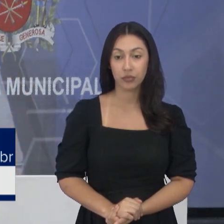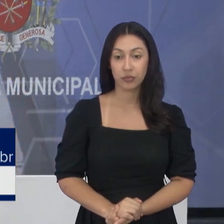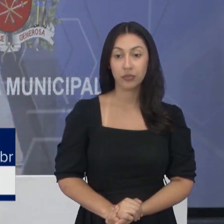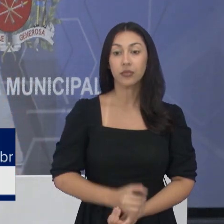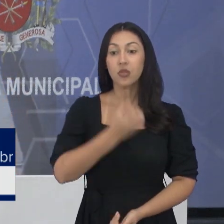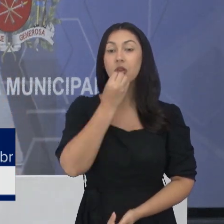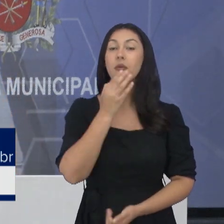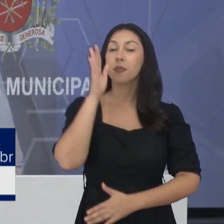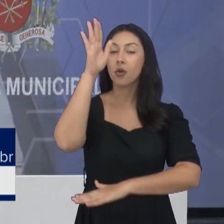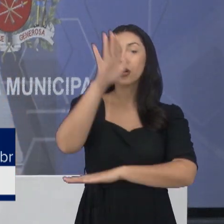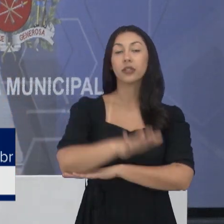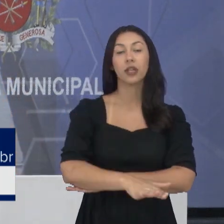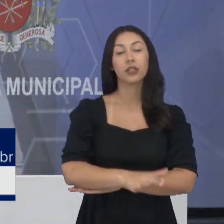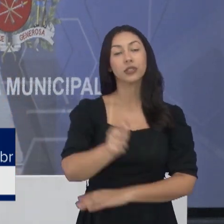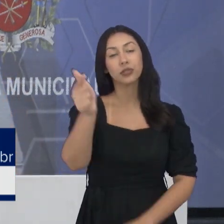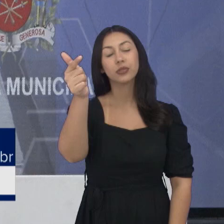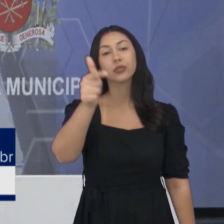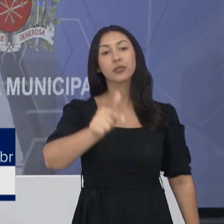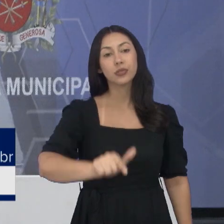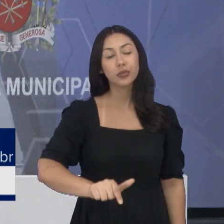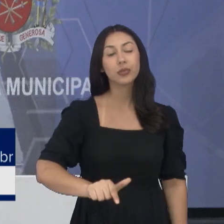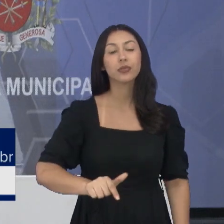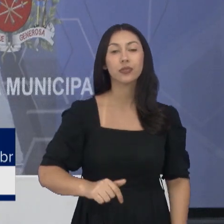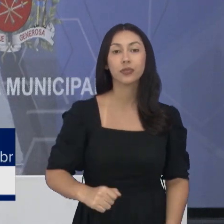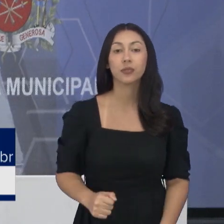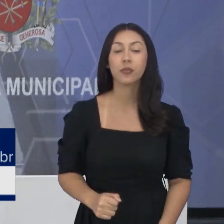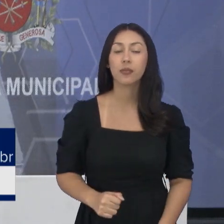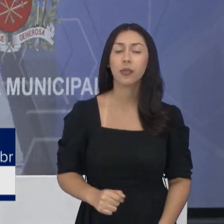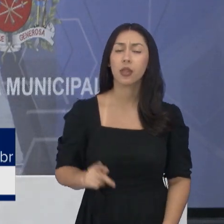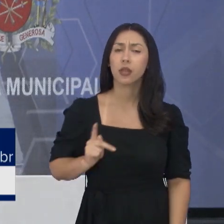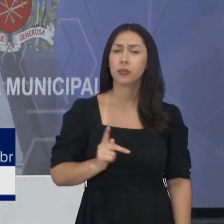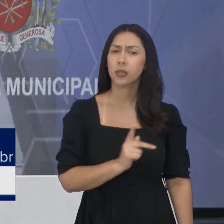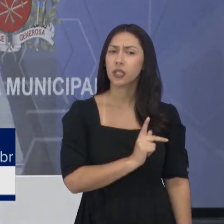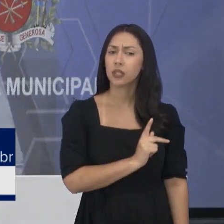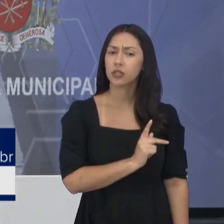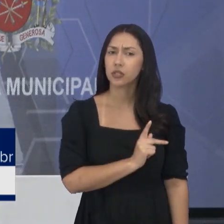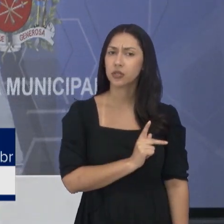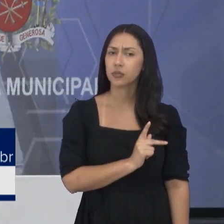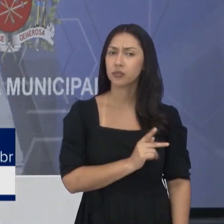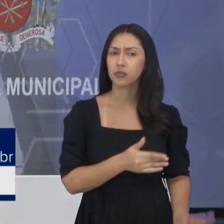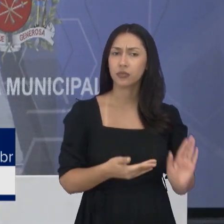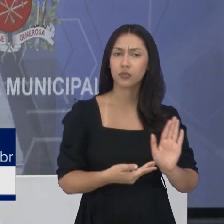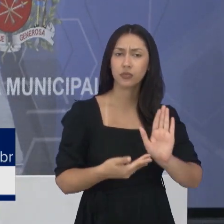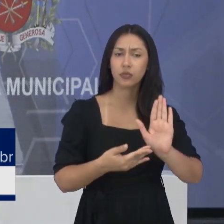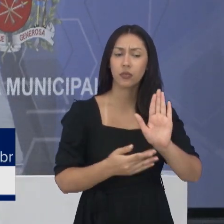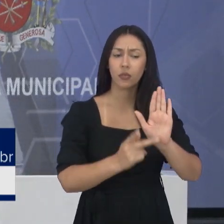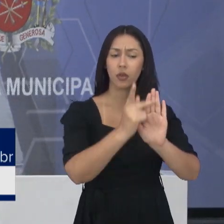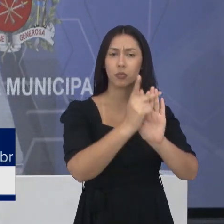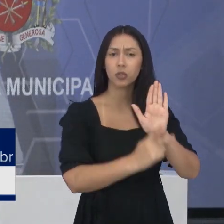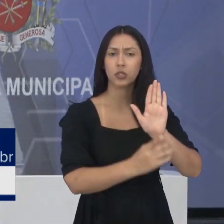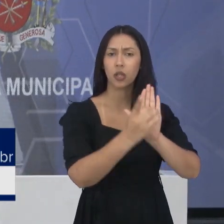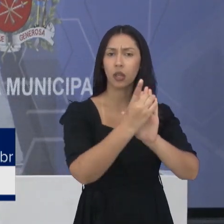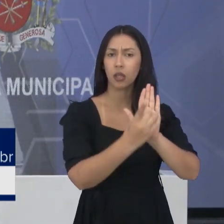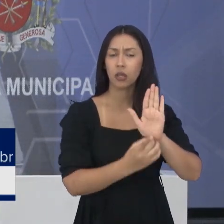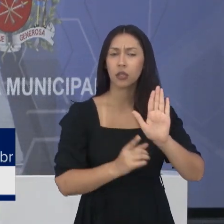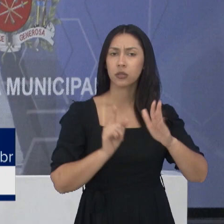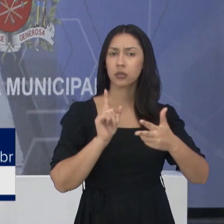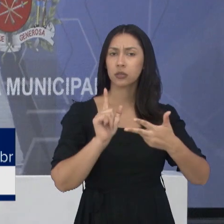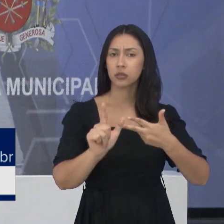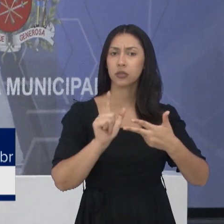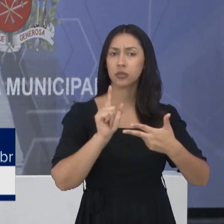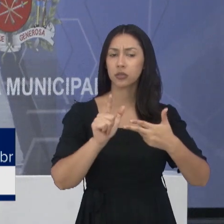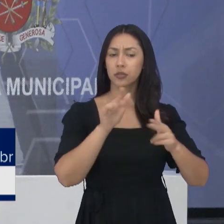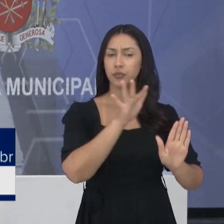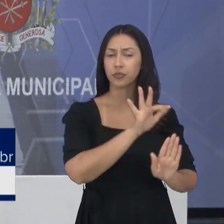Boa tarde, presidente, mais uma vez. Presidente, trago esse projeto de decreto legislativo